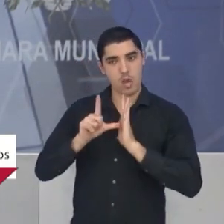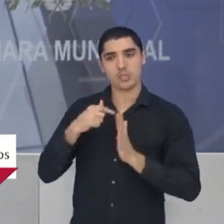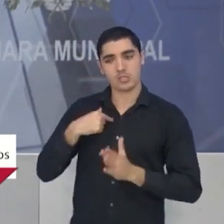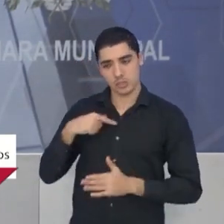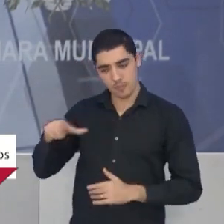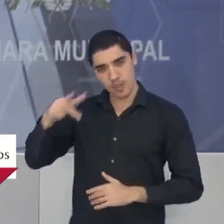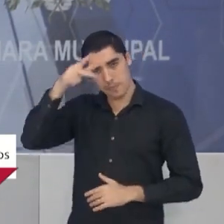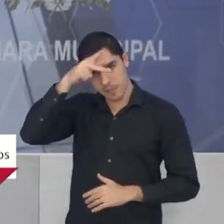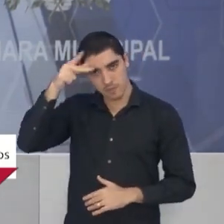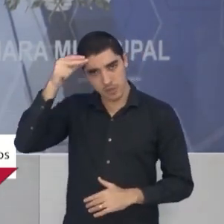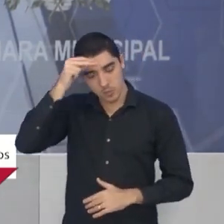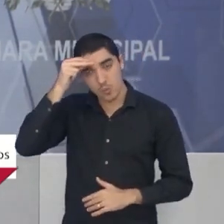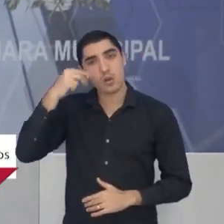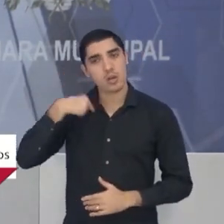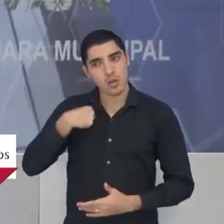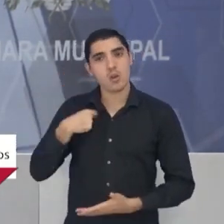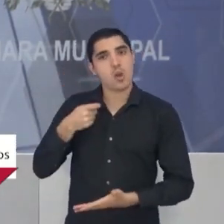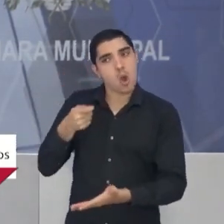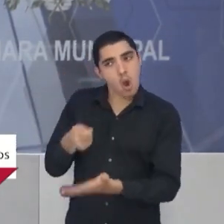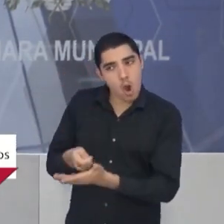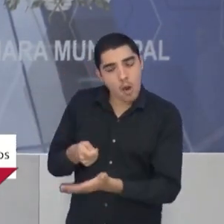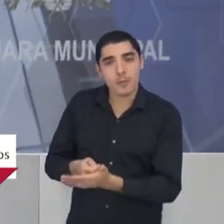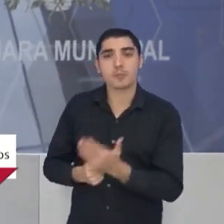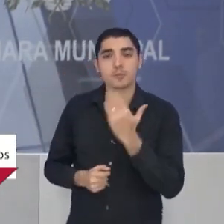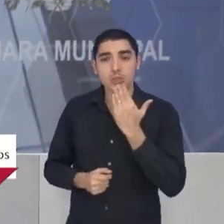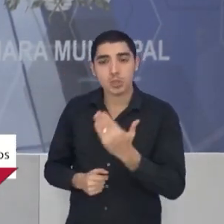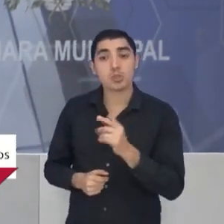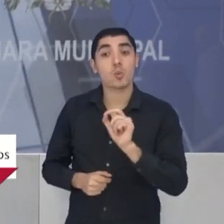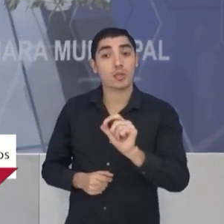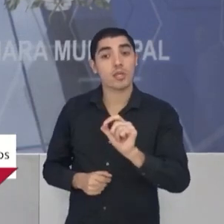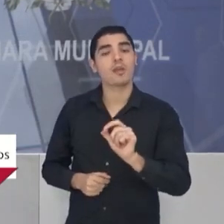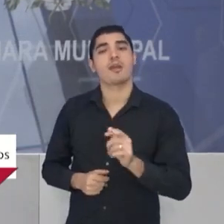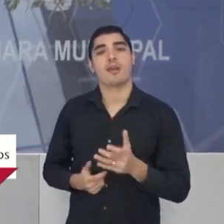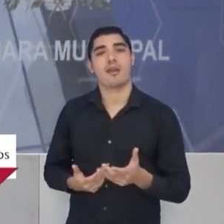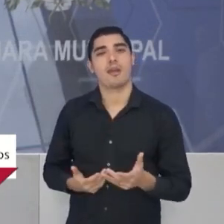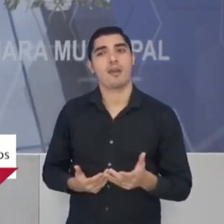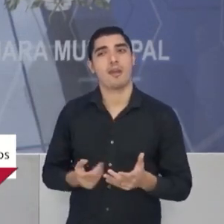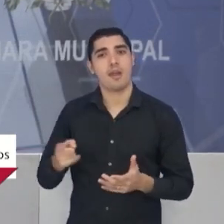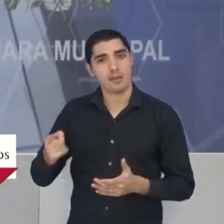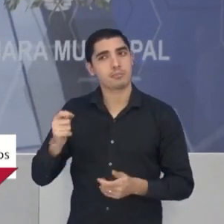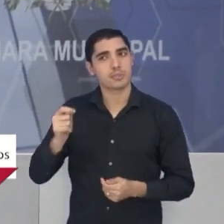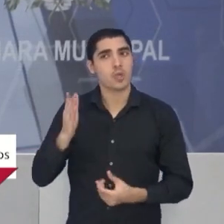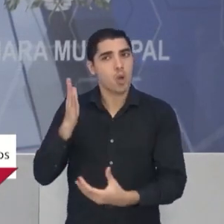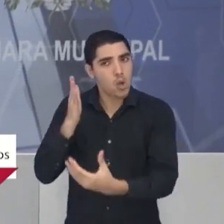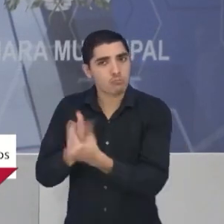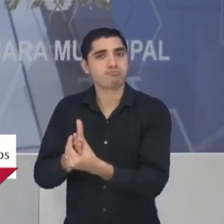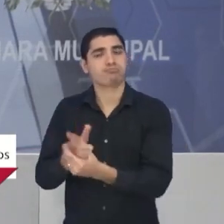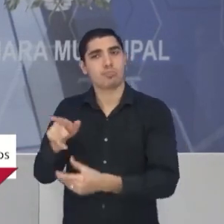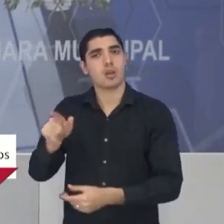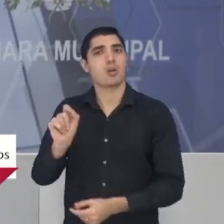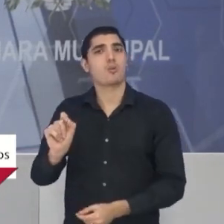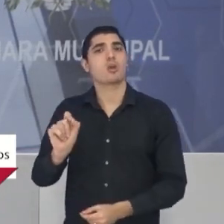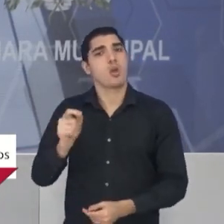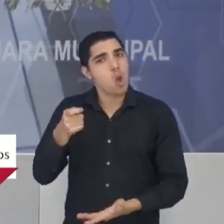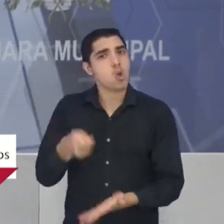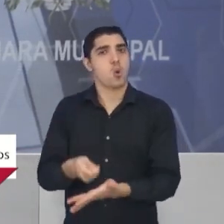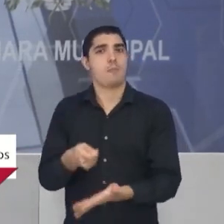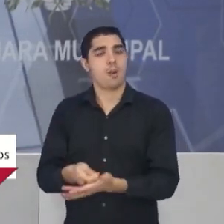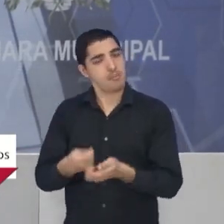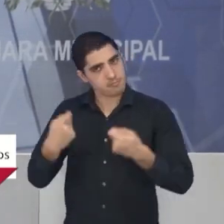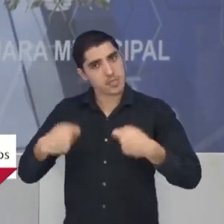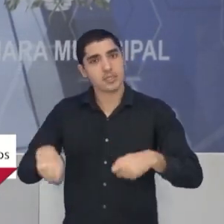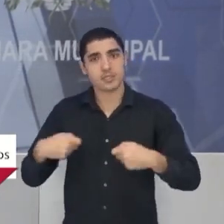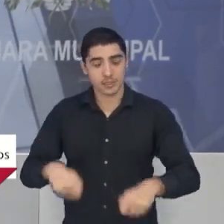poder público propor Aí sim como obrigação a demanda judicial de cobrança então é é algo